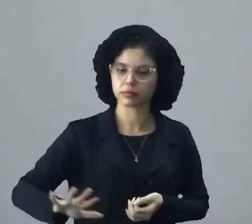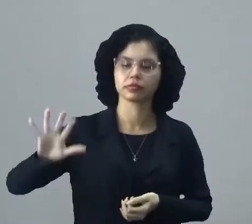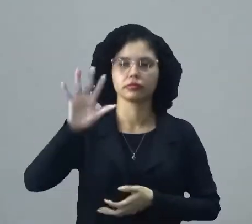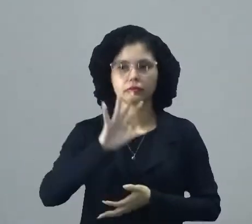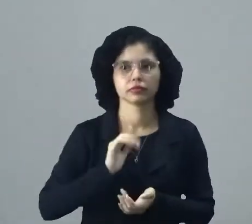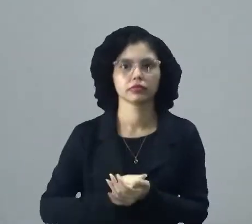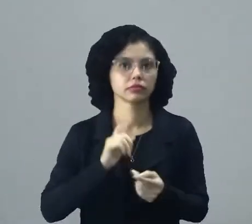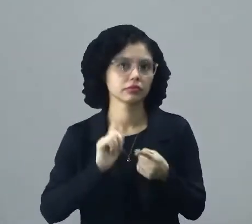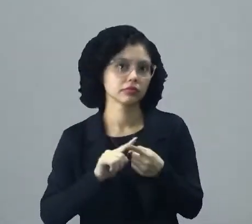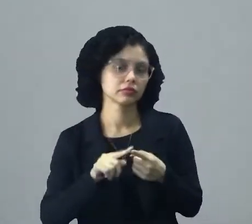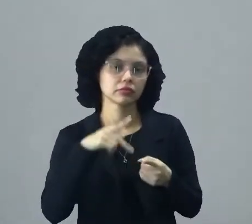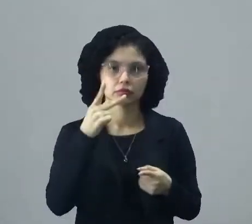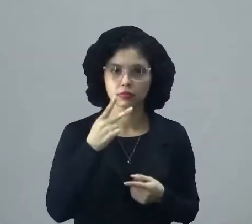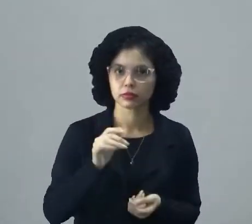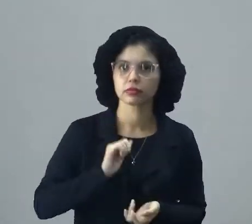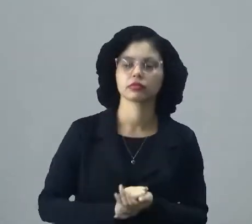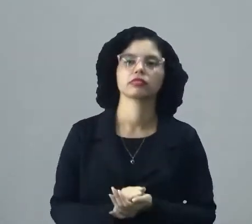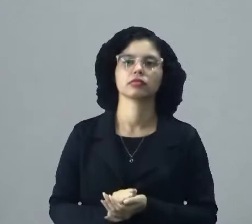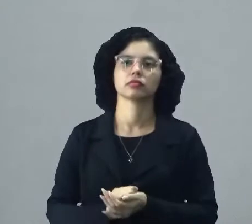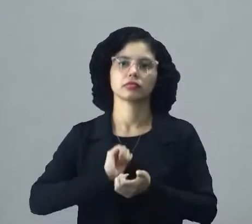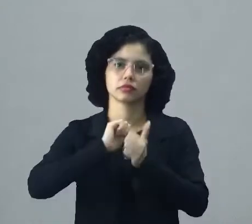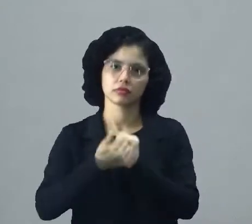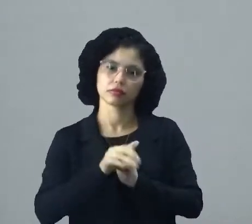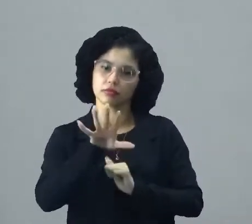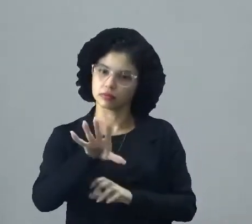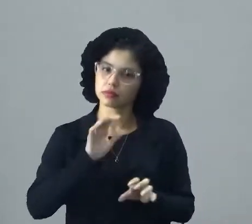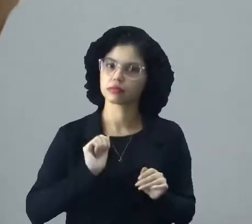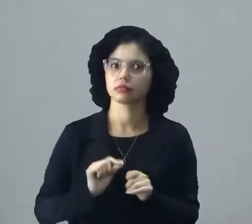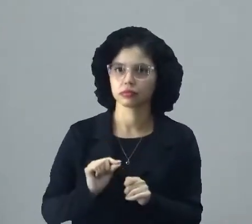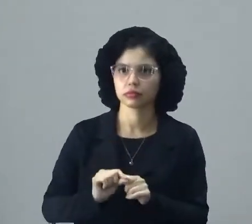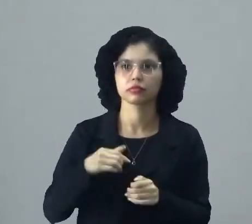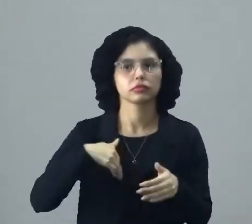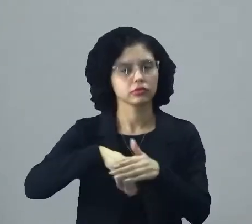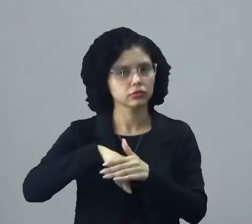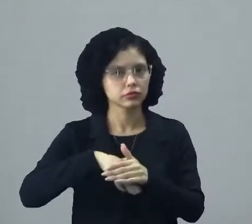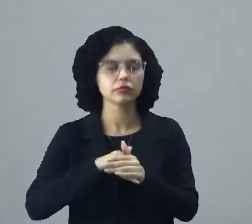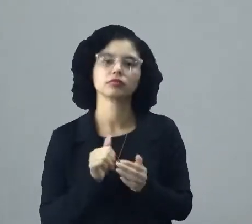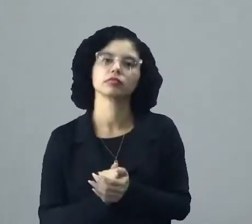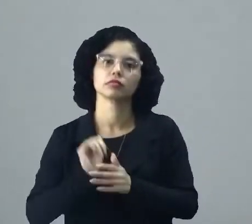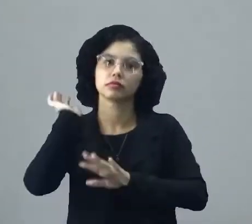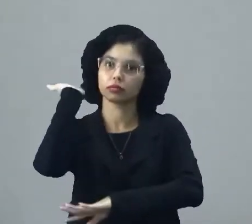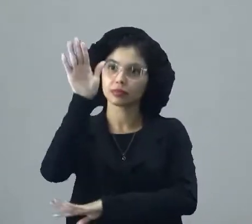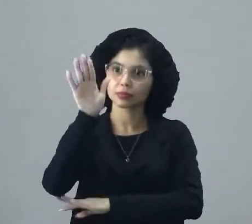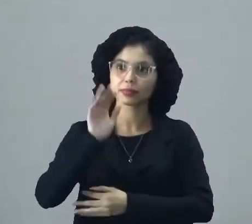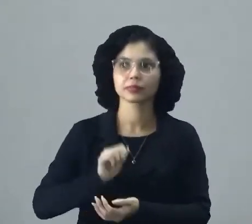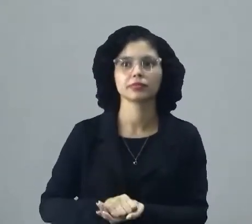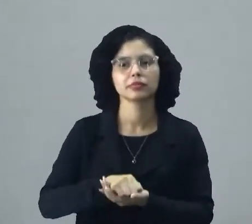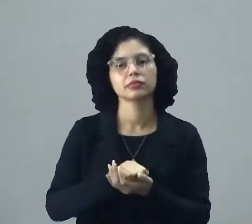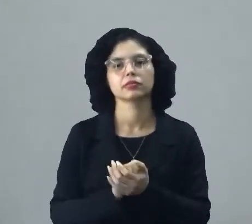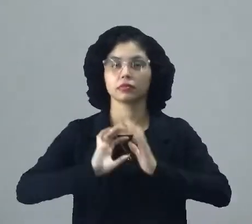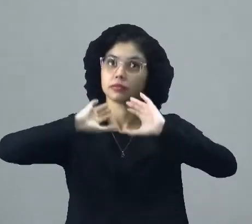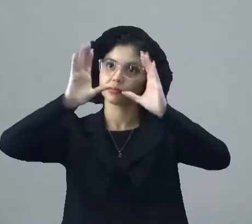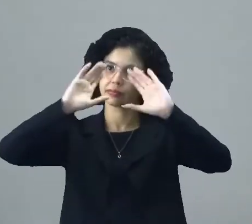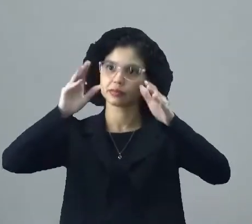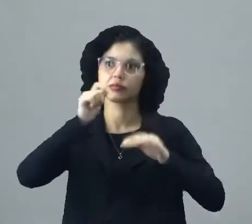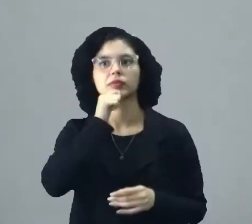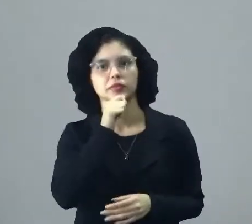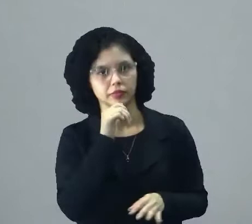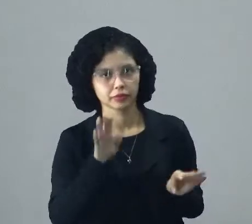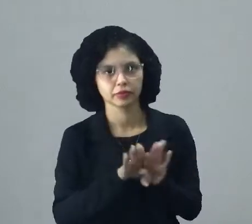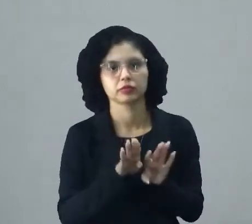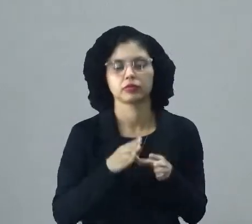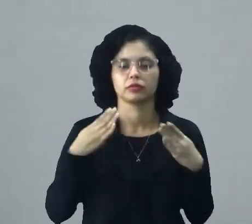abrangente. Por que falar de ginástica? Ah, o esporte não faz isso? O esporte faz isso, o futebol, o futsal, o vôlei, ele vai condicionar o seu corpo